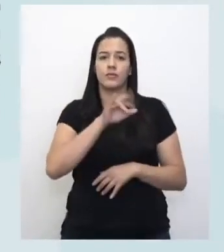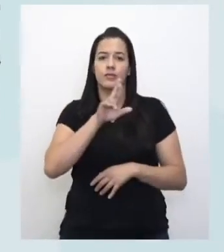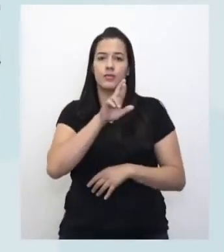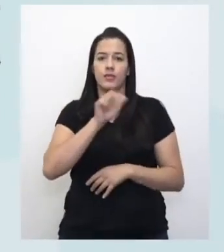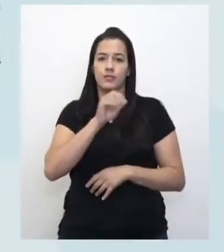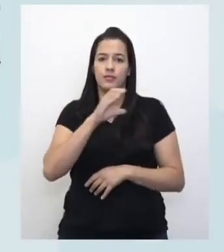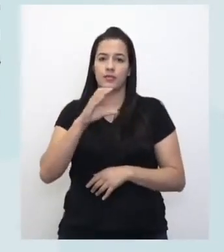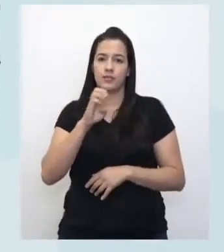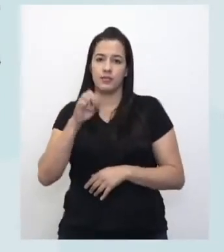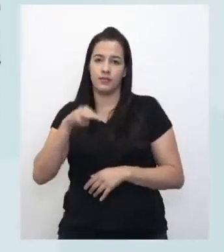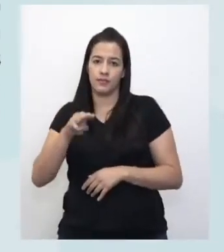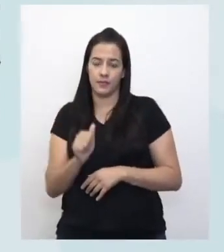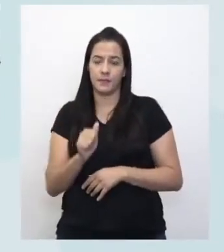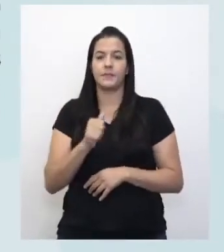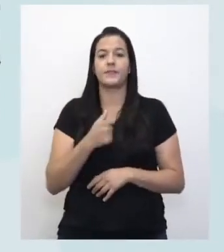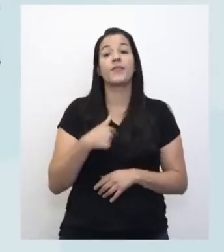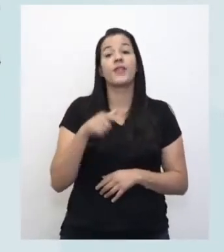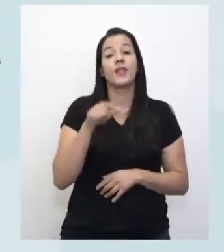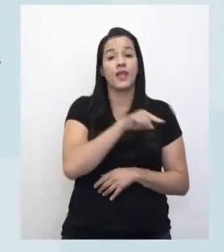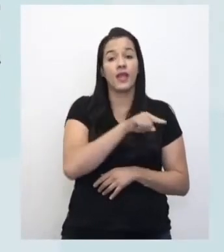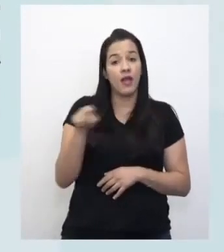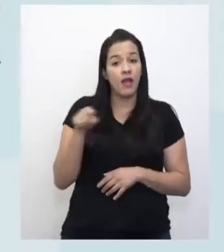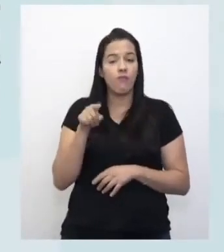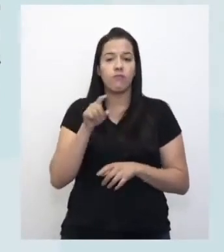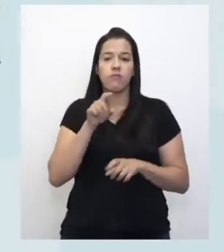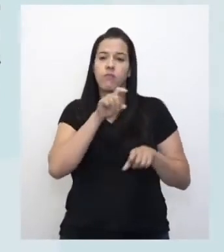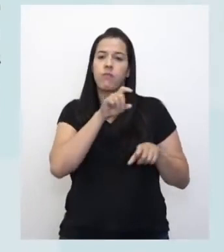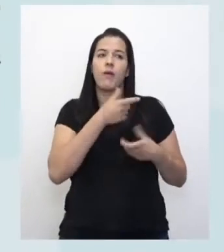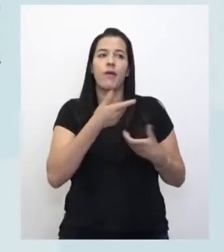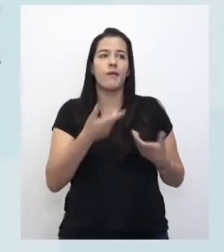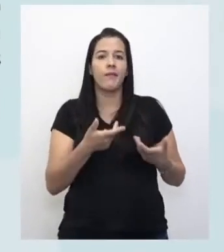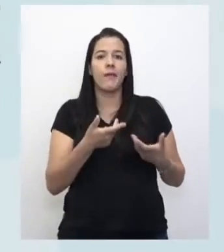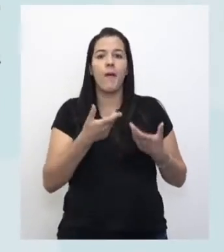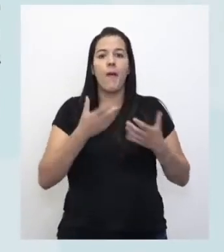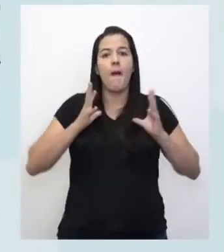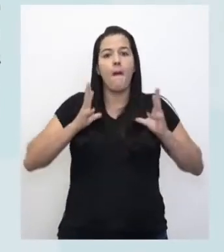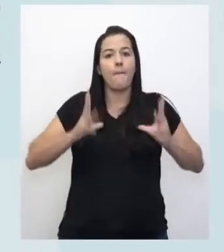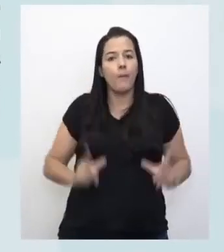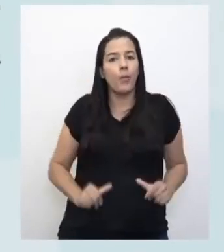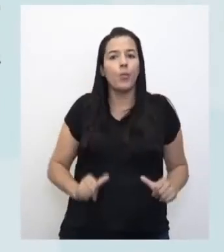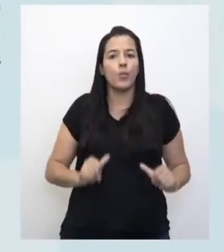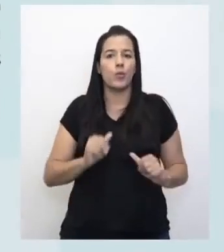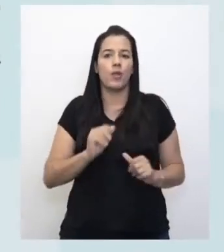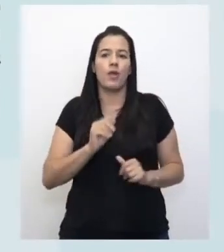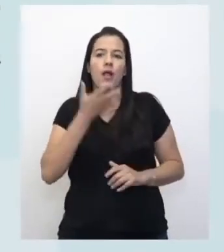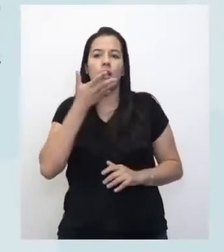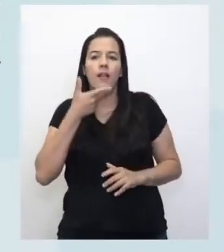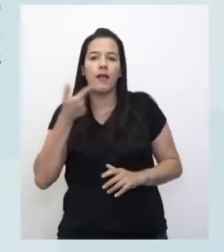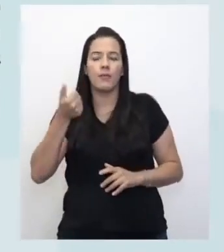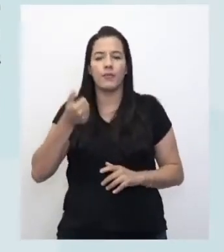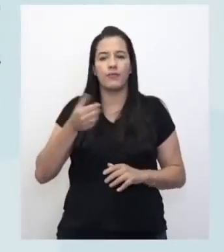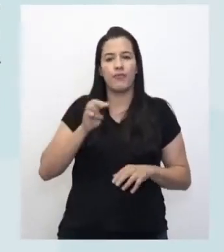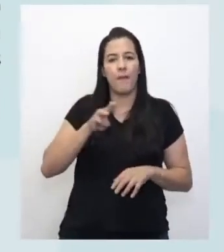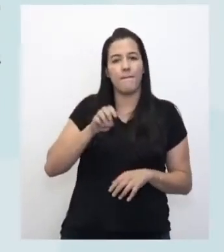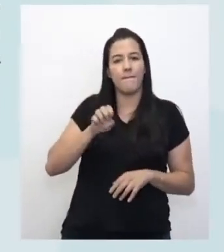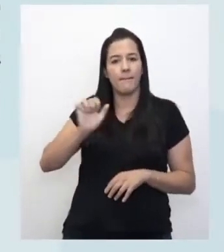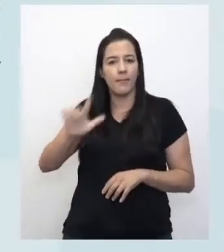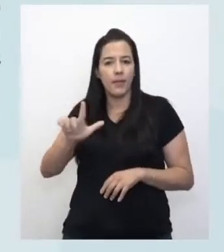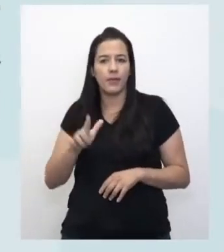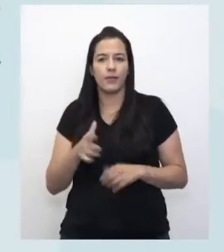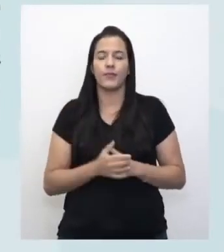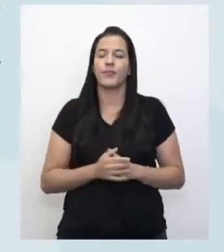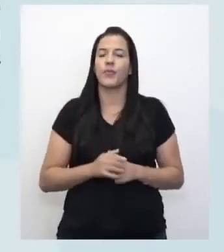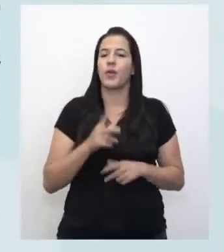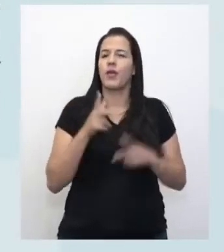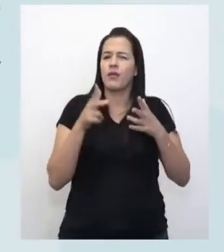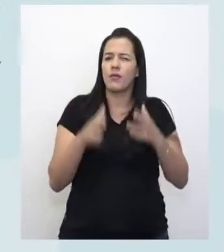virgem, Iracema, a virgem dos lábios de mel, que tinha os cabelos mais negros que a asa da graúna e mais longos que seu talhe de